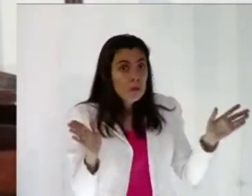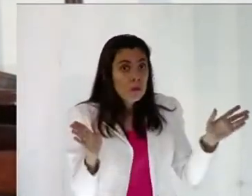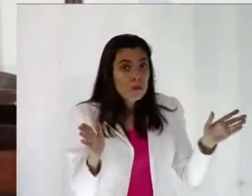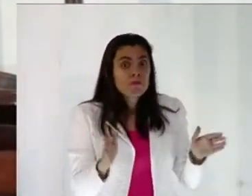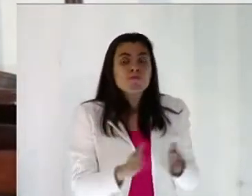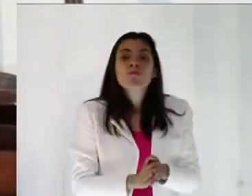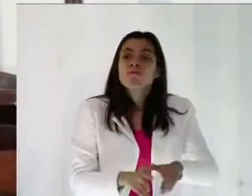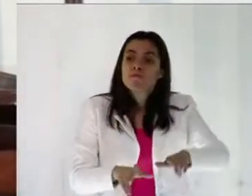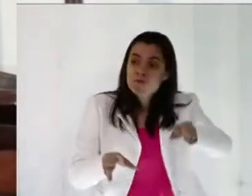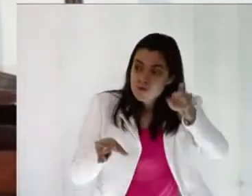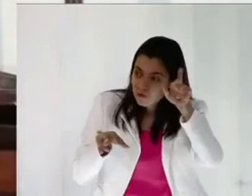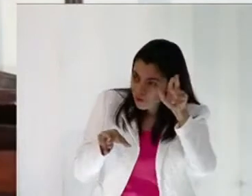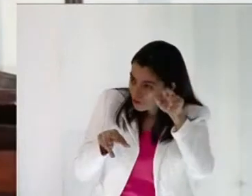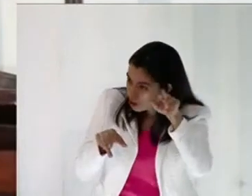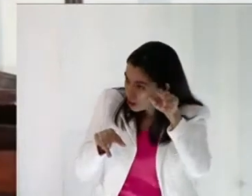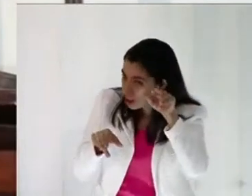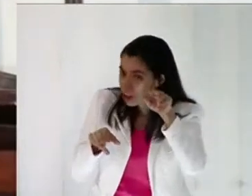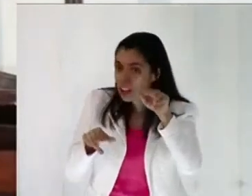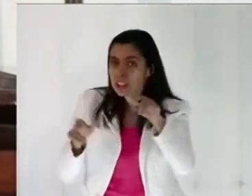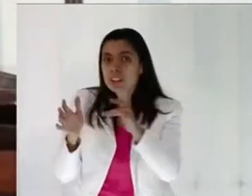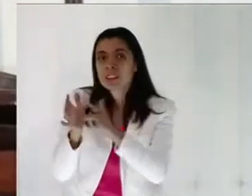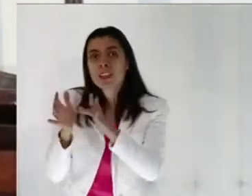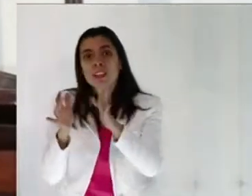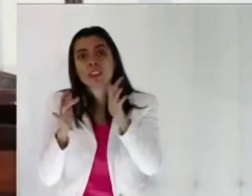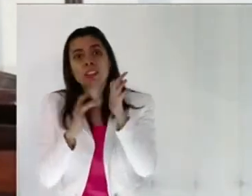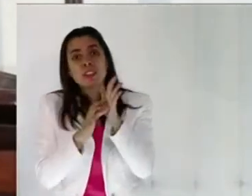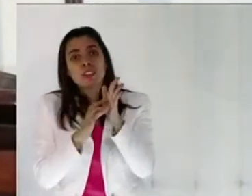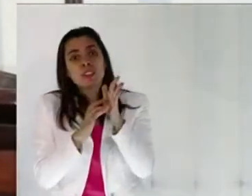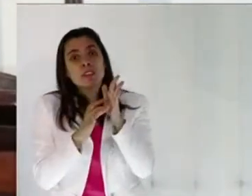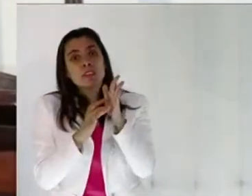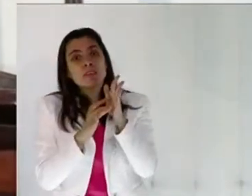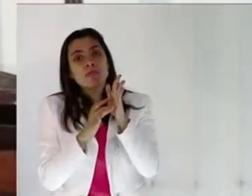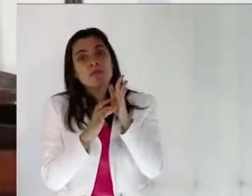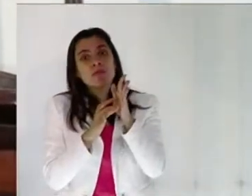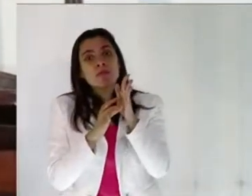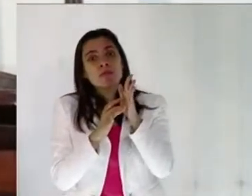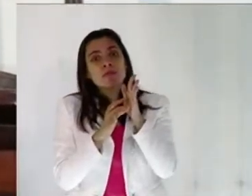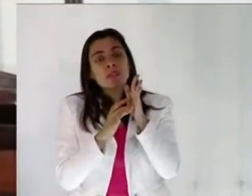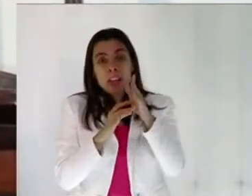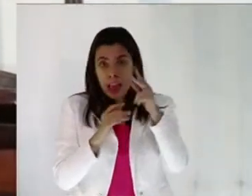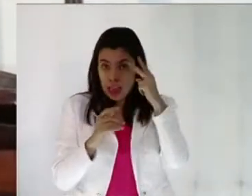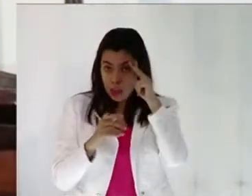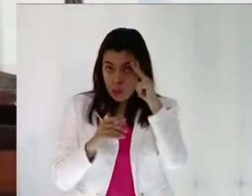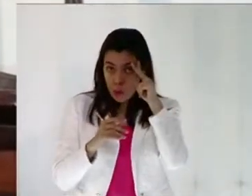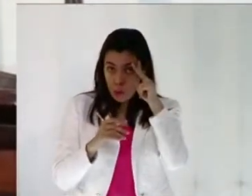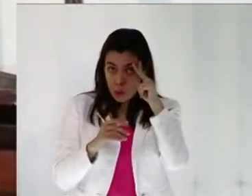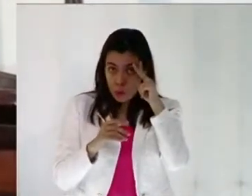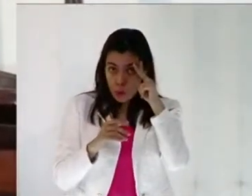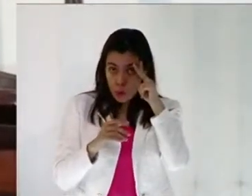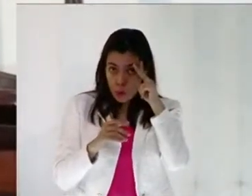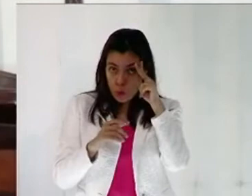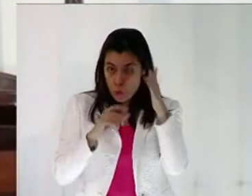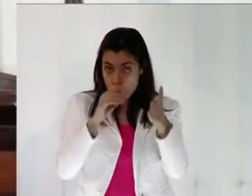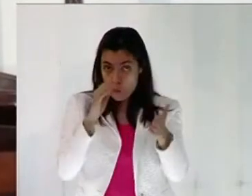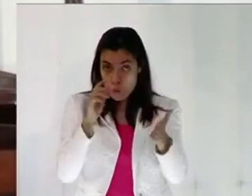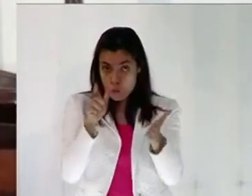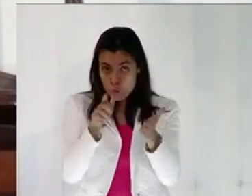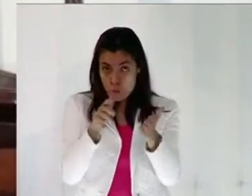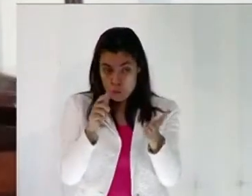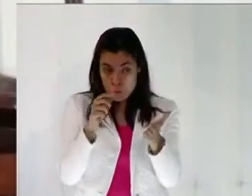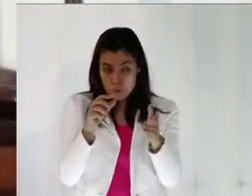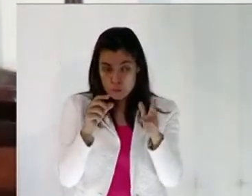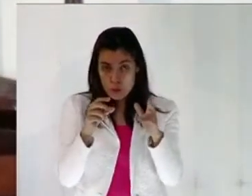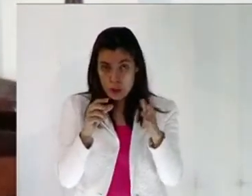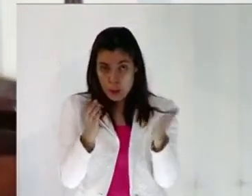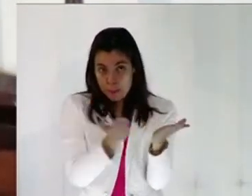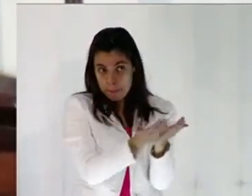pessoa do Senhor Jesus, sobretudo na palavra do profeta Isaías, lá no capítulo 53, ele foi levado como ovelha